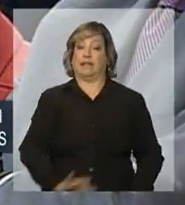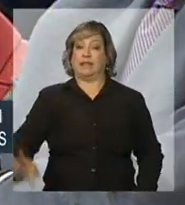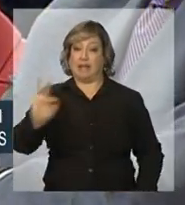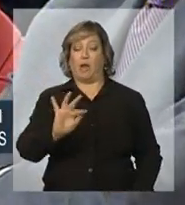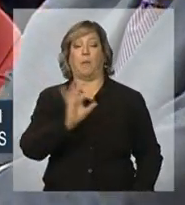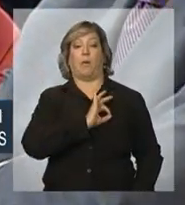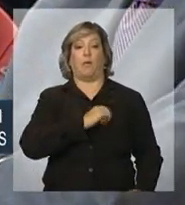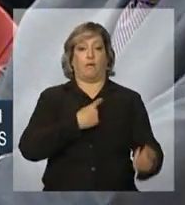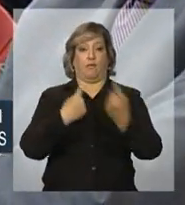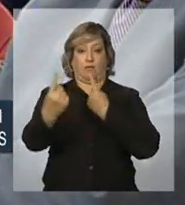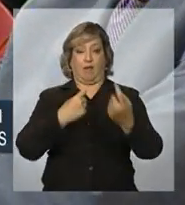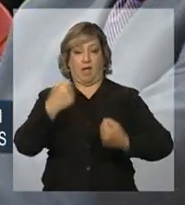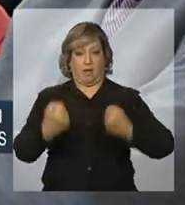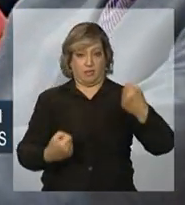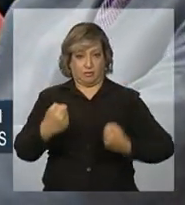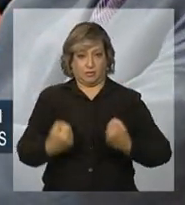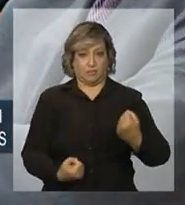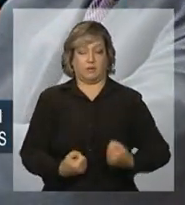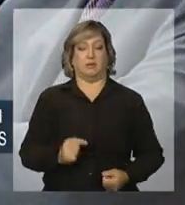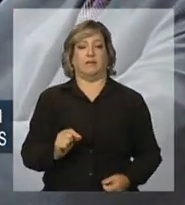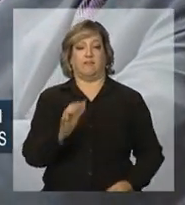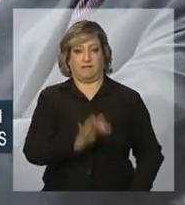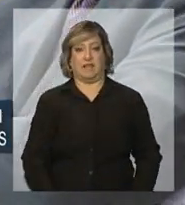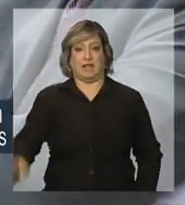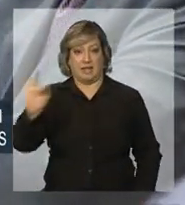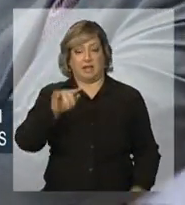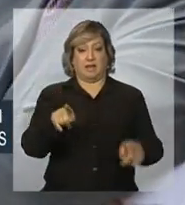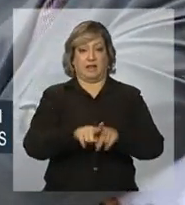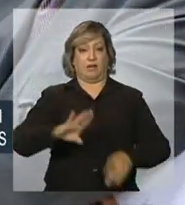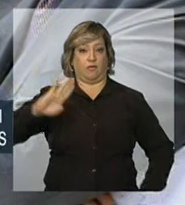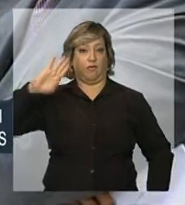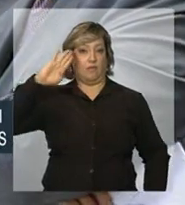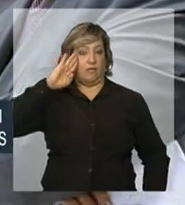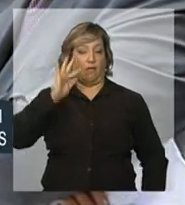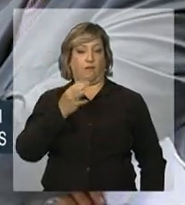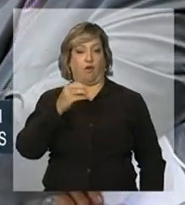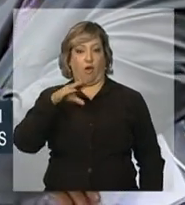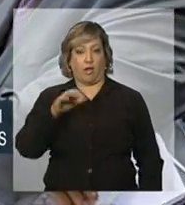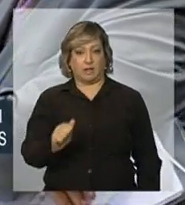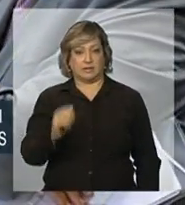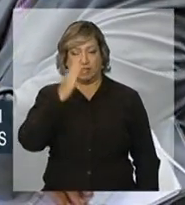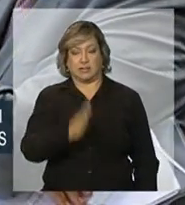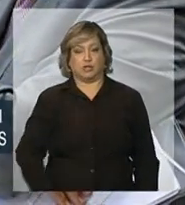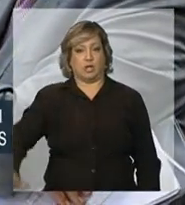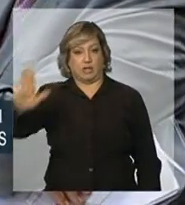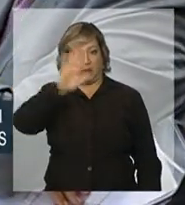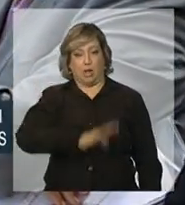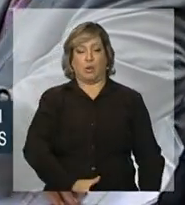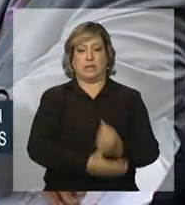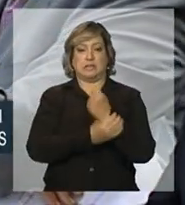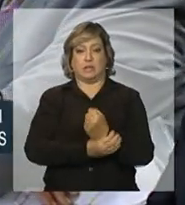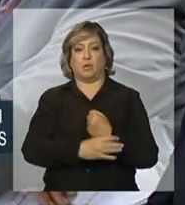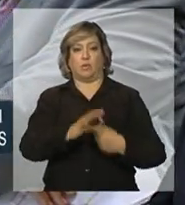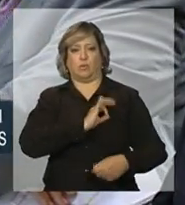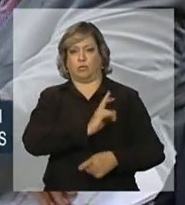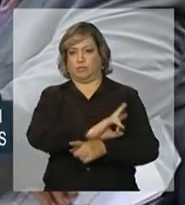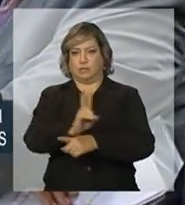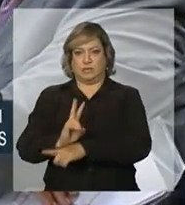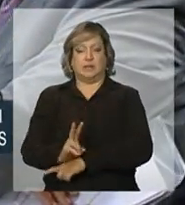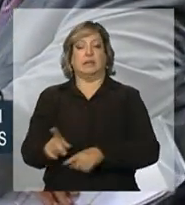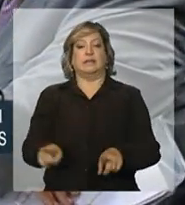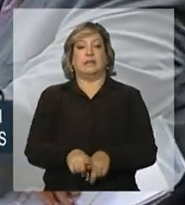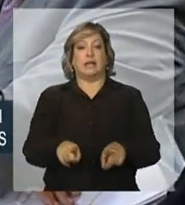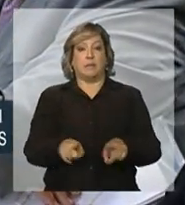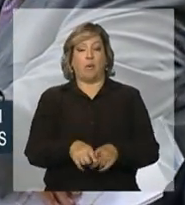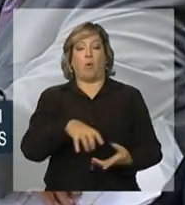Polícia Rodoviária Federal, da Força Nacional de Segurança Pública, com os